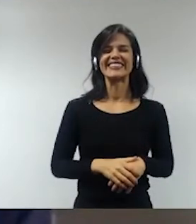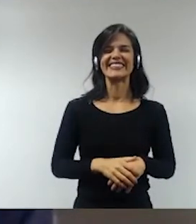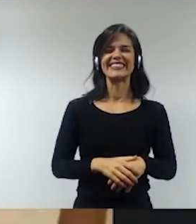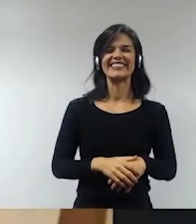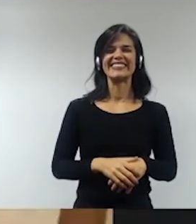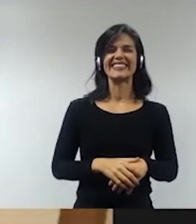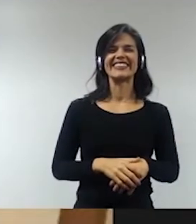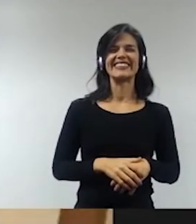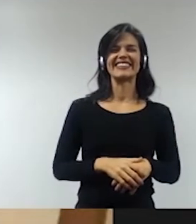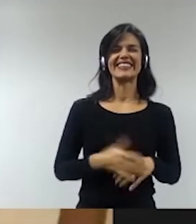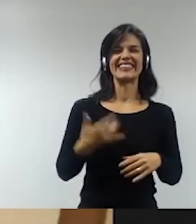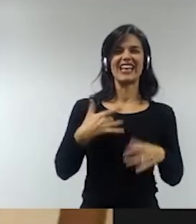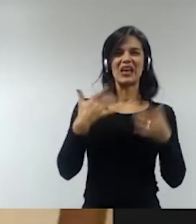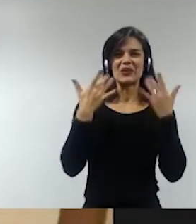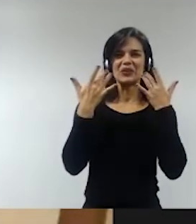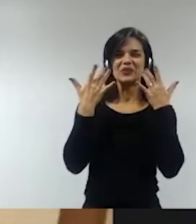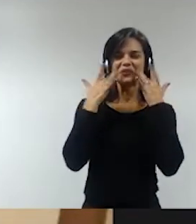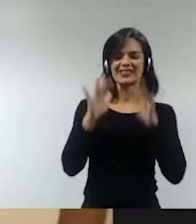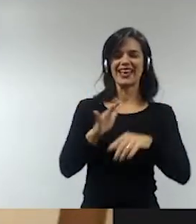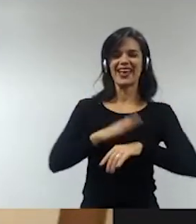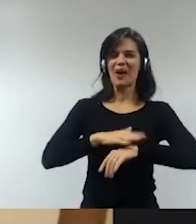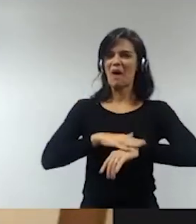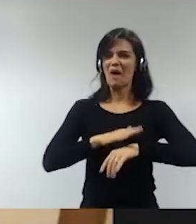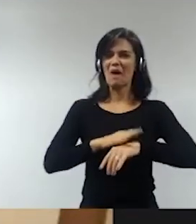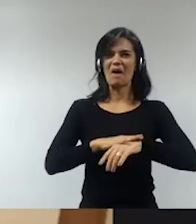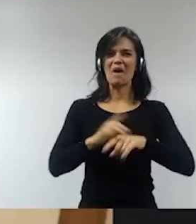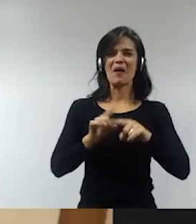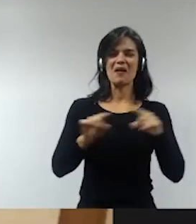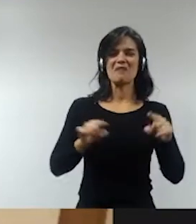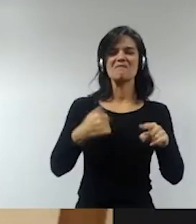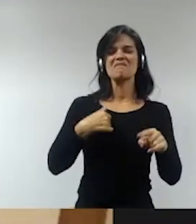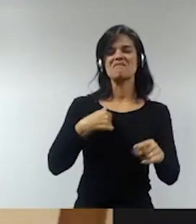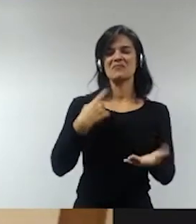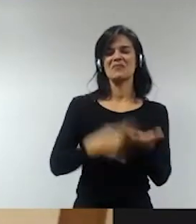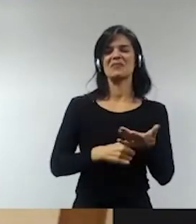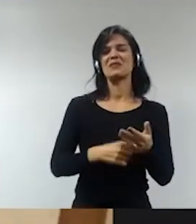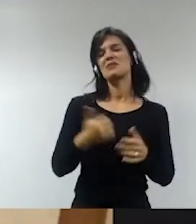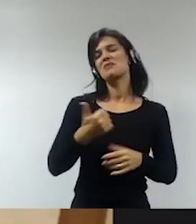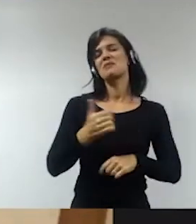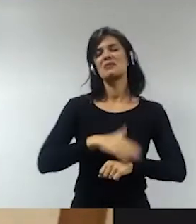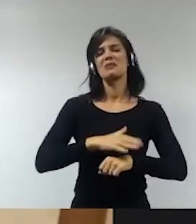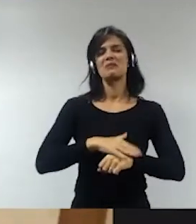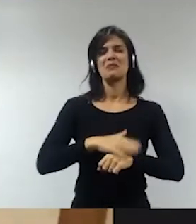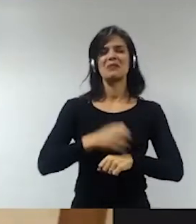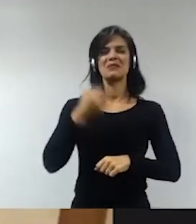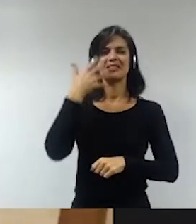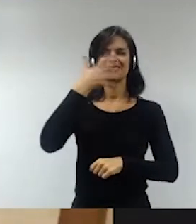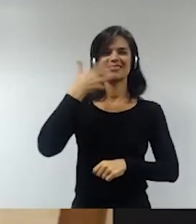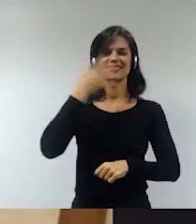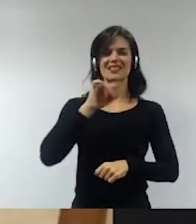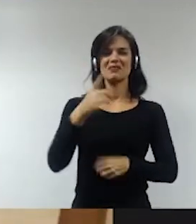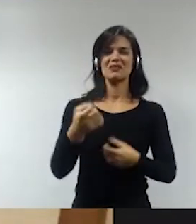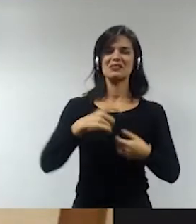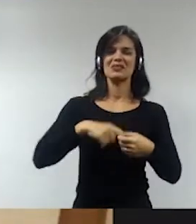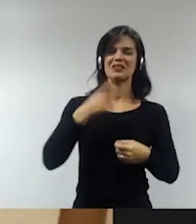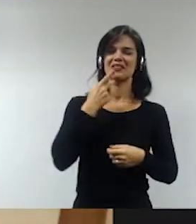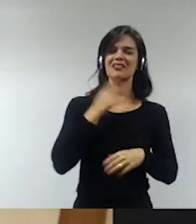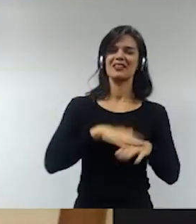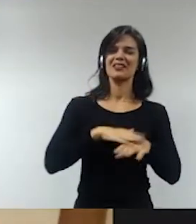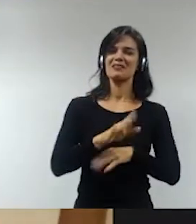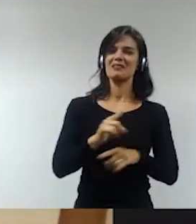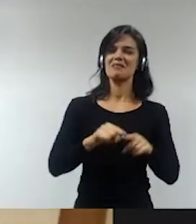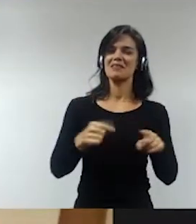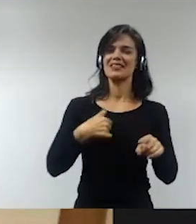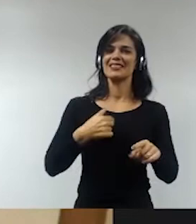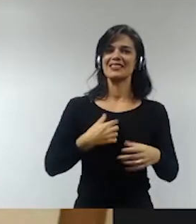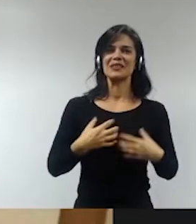estava com o relógio, mas pelo menos cumpri aqui a minha primeira fala. Depois a gente pode voltar e falar um pouquinho mais, mas assim, eu sou